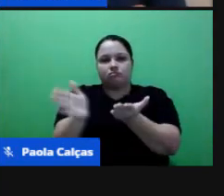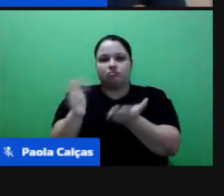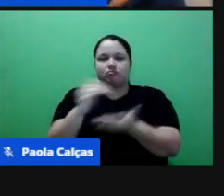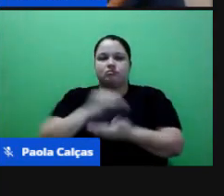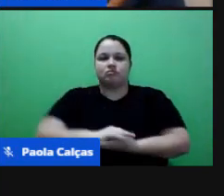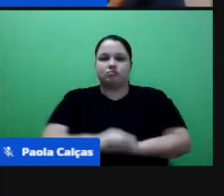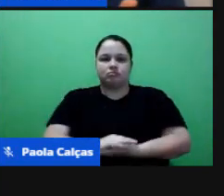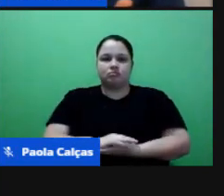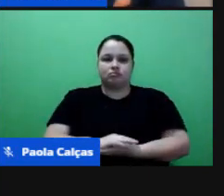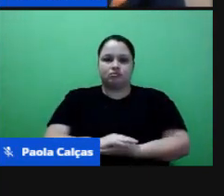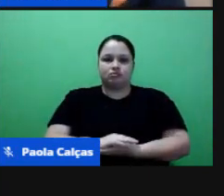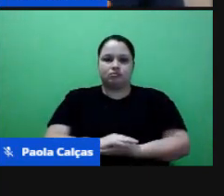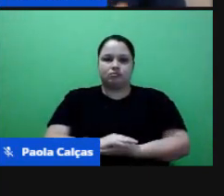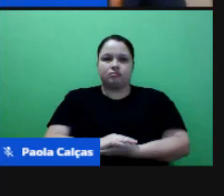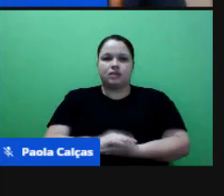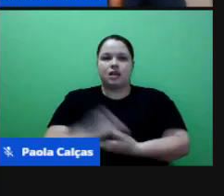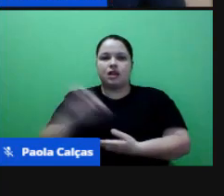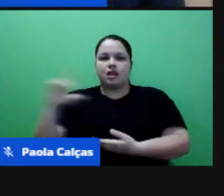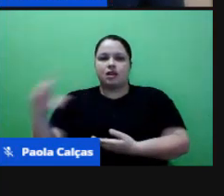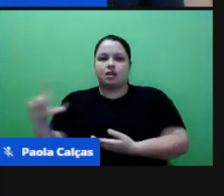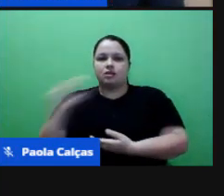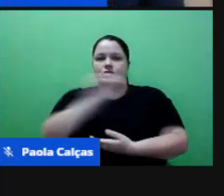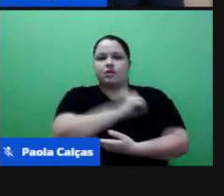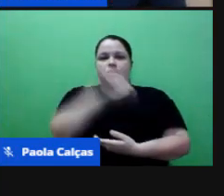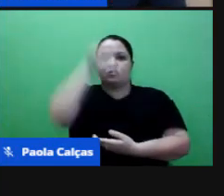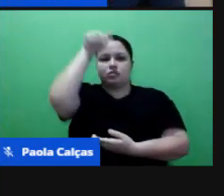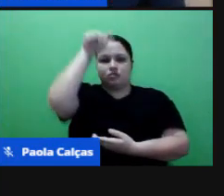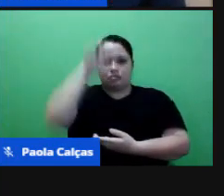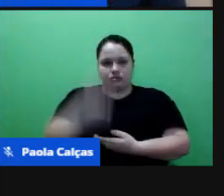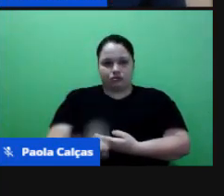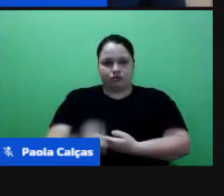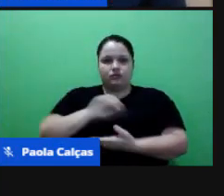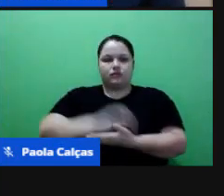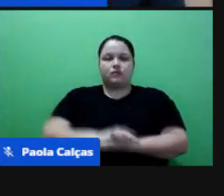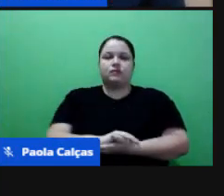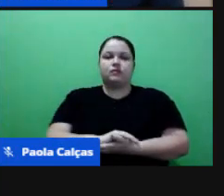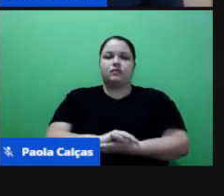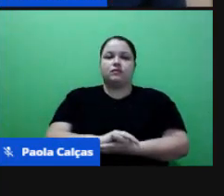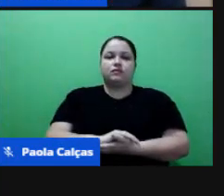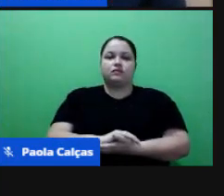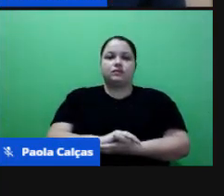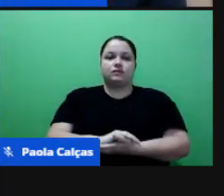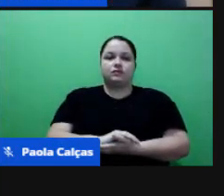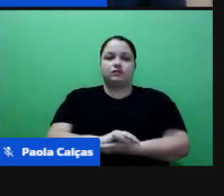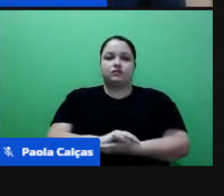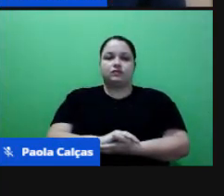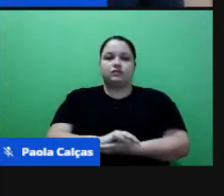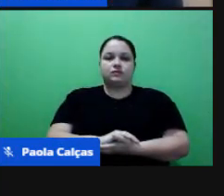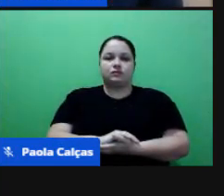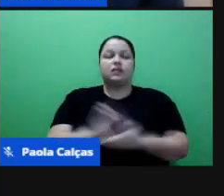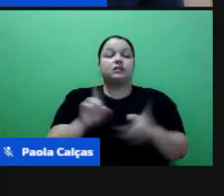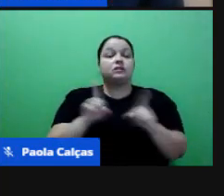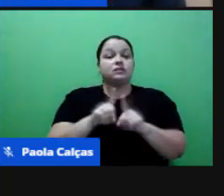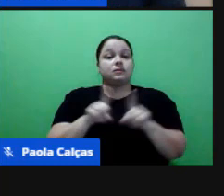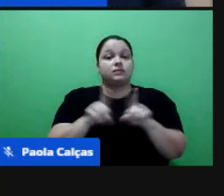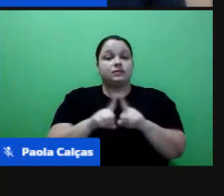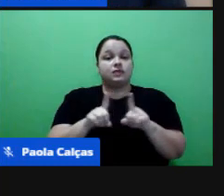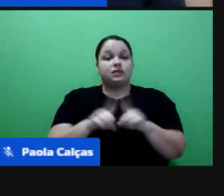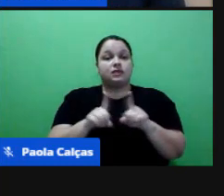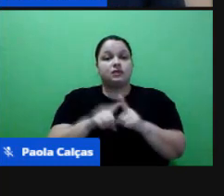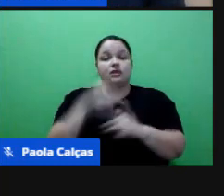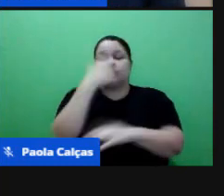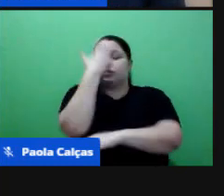ao leste, oeste, norte e sul, e aí também temos aí a questão dos elementos